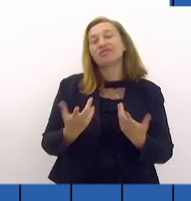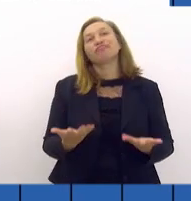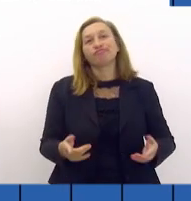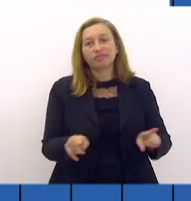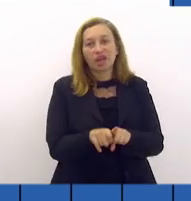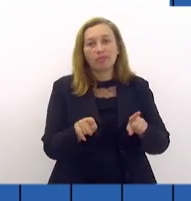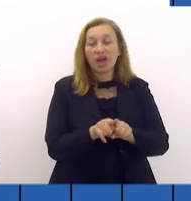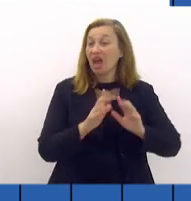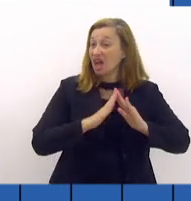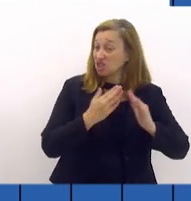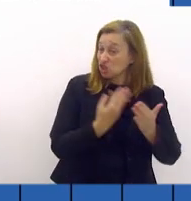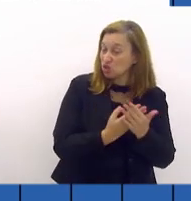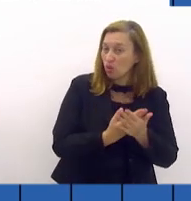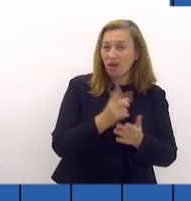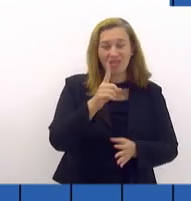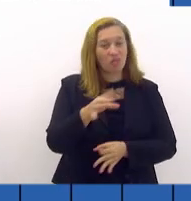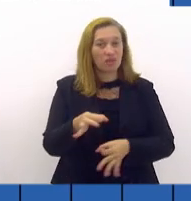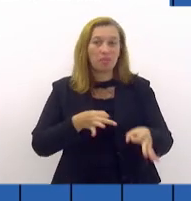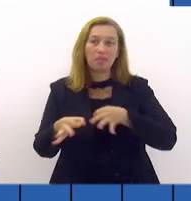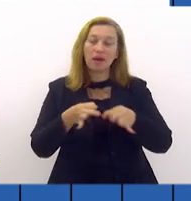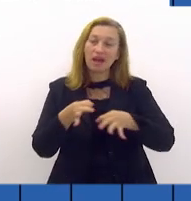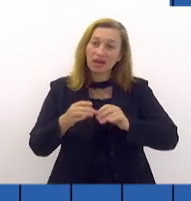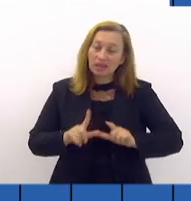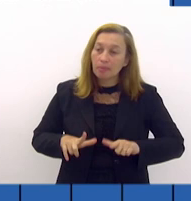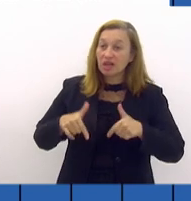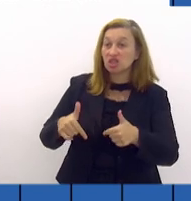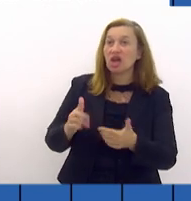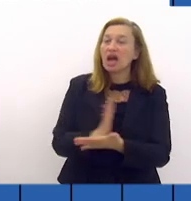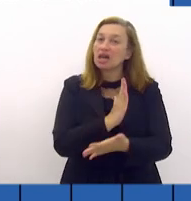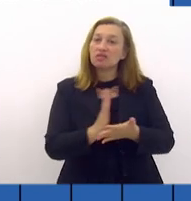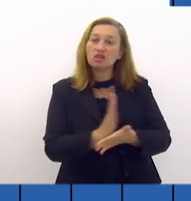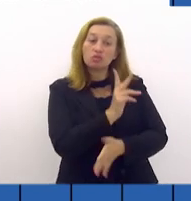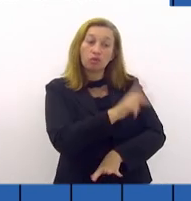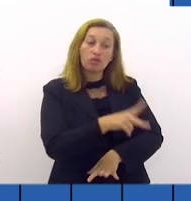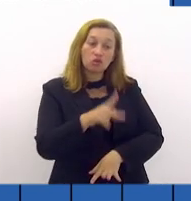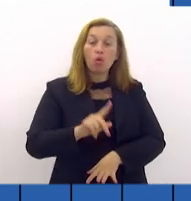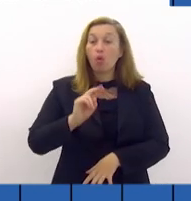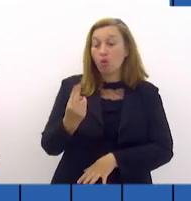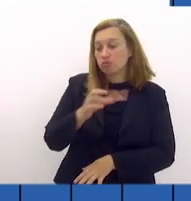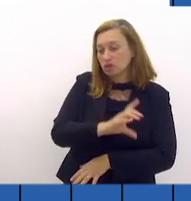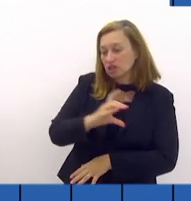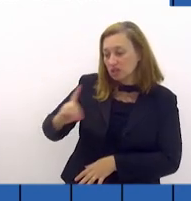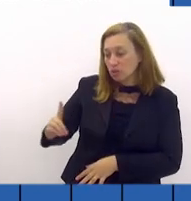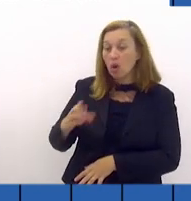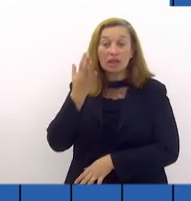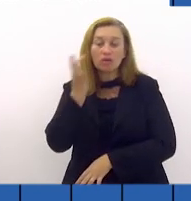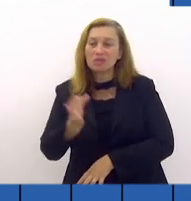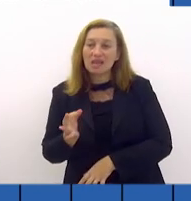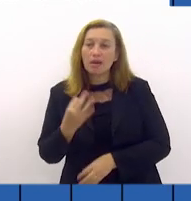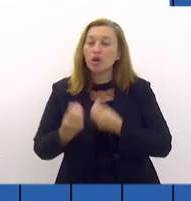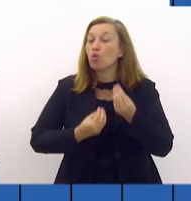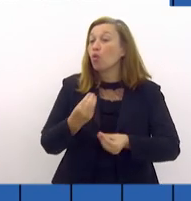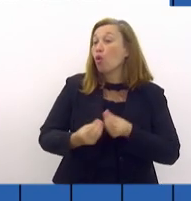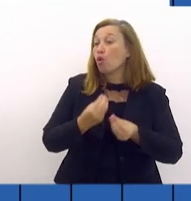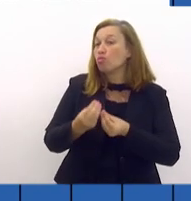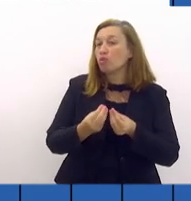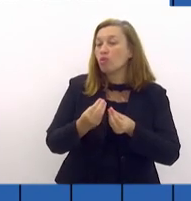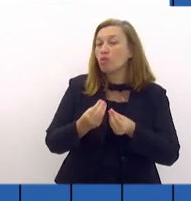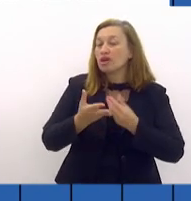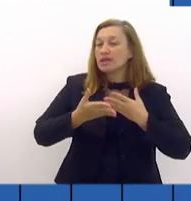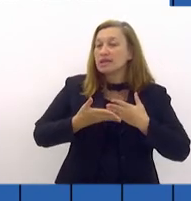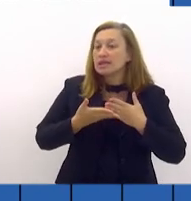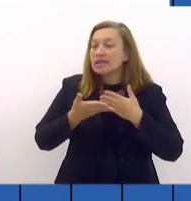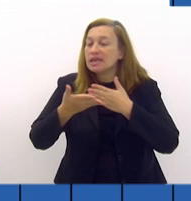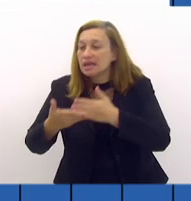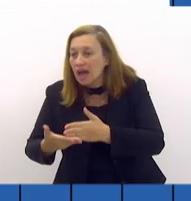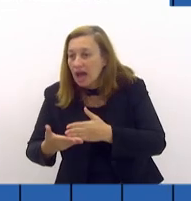também estão preparadas para lidar. Muitas vezes é um professor ou um coordenador que não sabe exatamente como proceder, ou